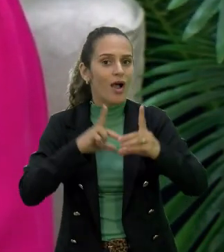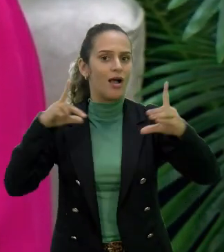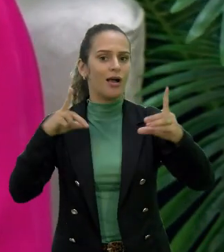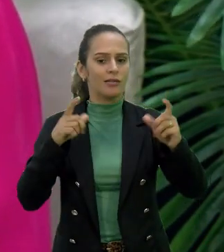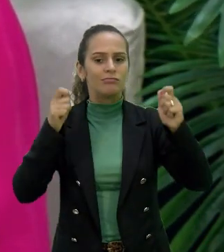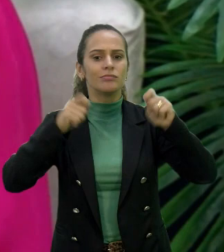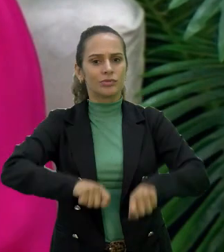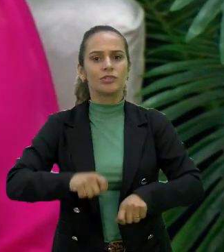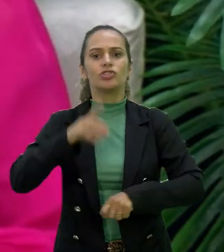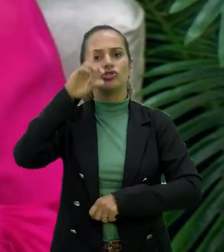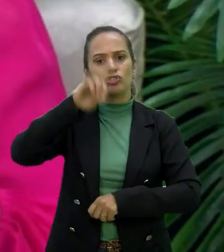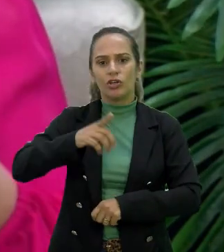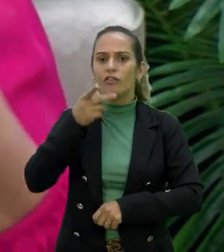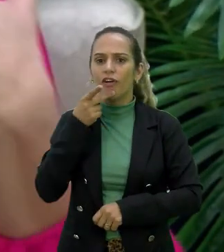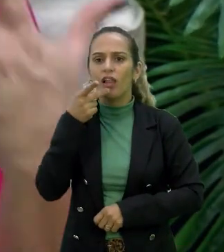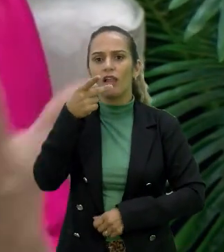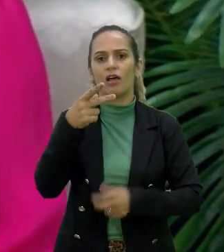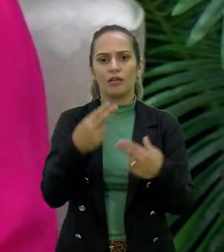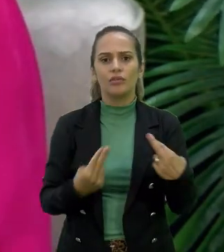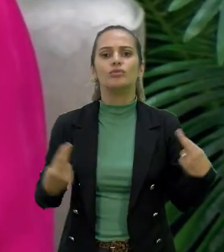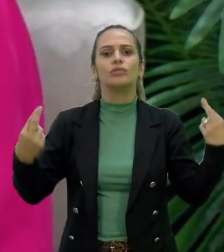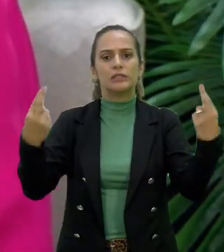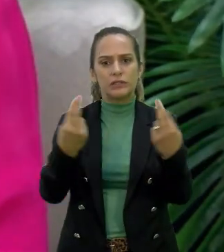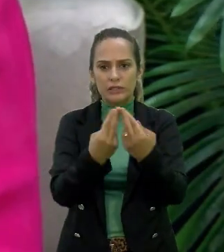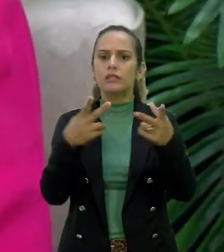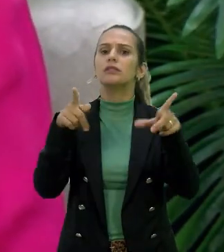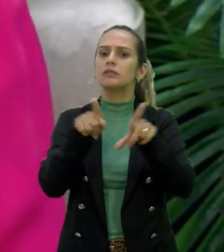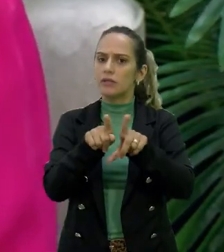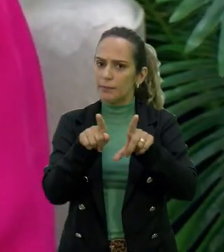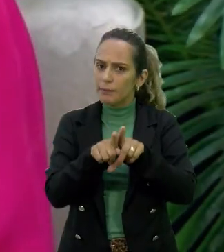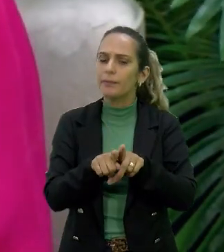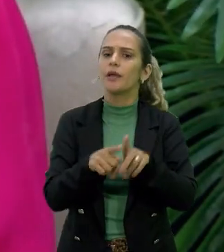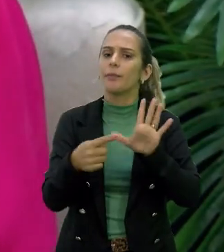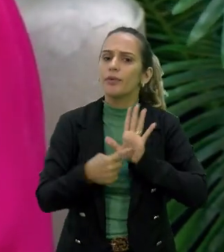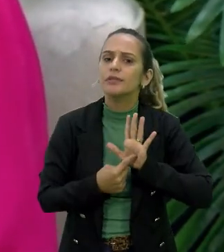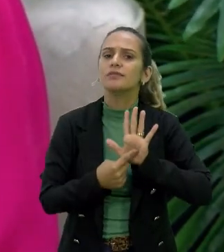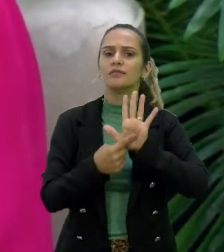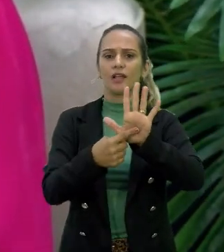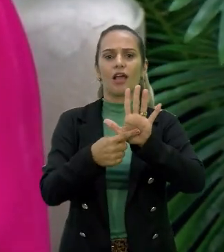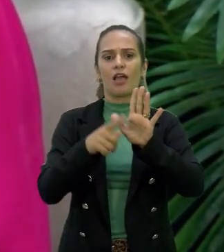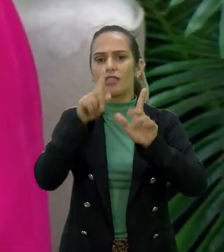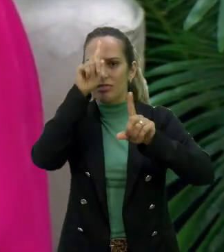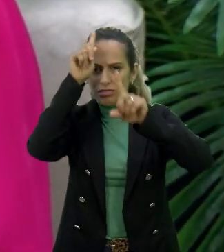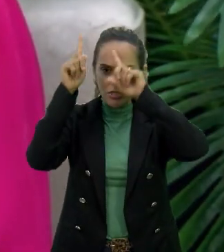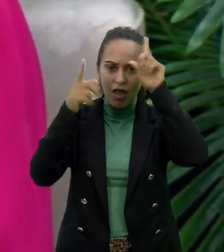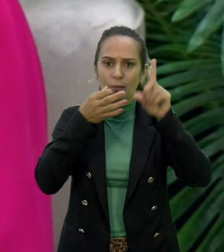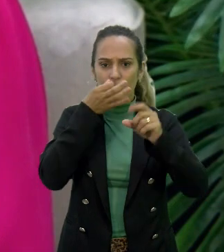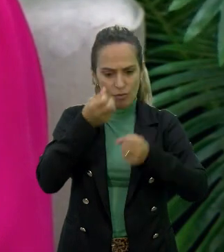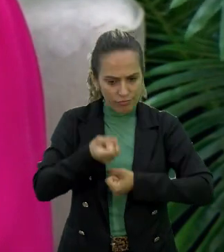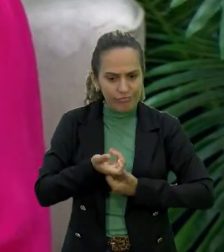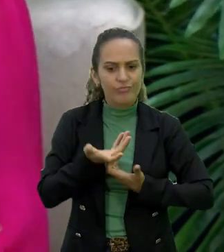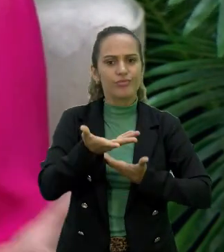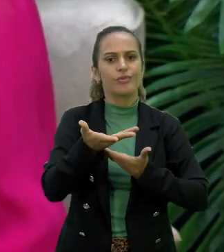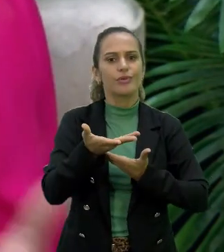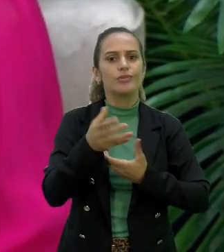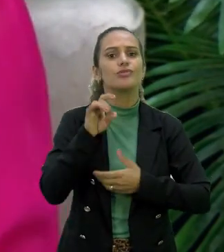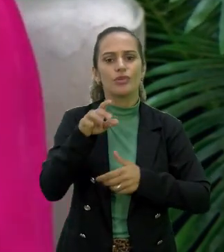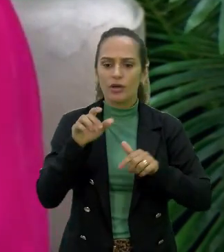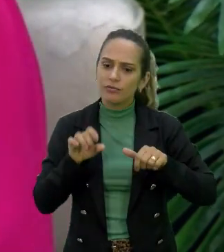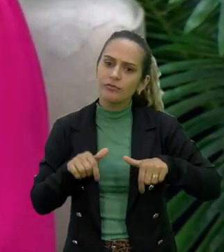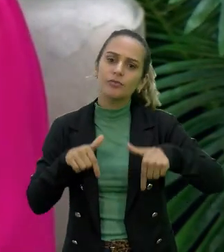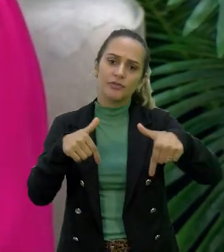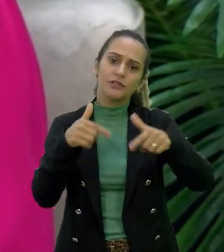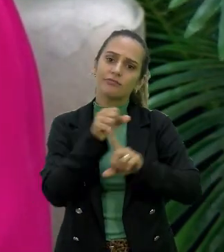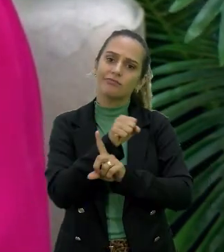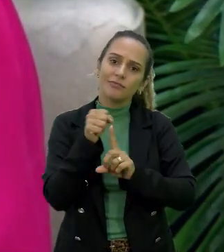direito a falar a gente tem que ter direito a se reunir a gente tem que ter direito a expor as nossas ideias e é só assim que a gente